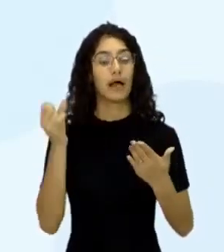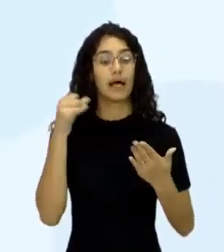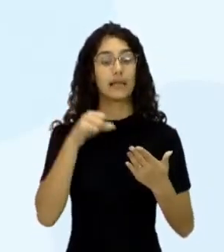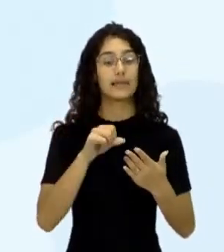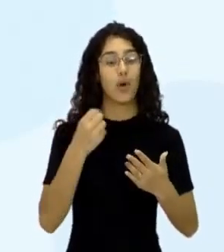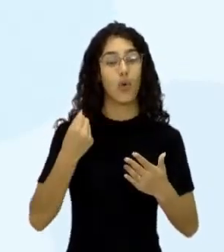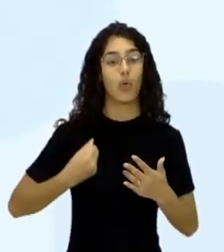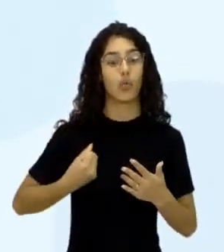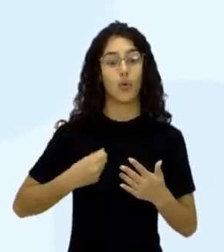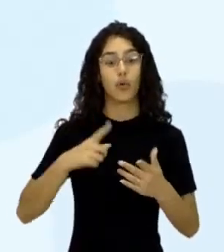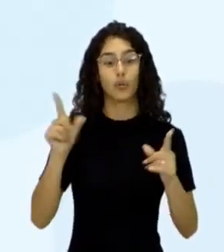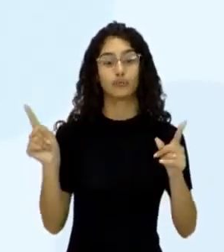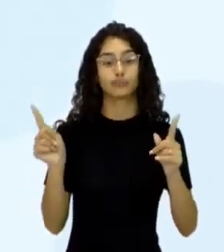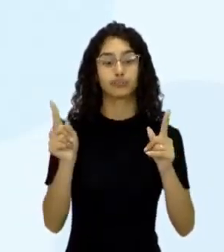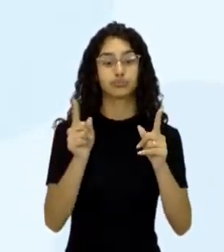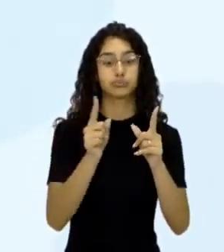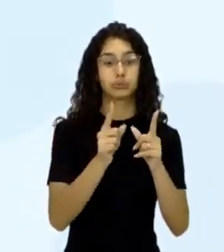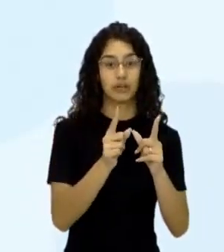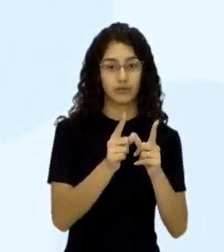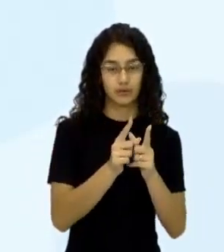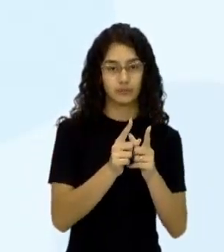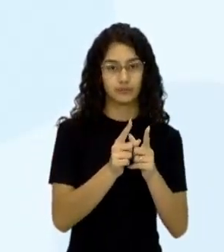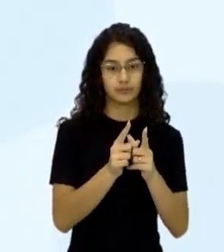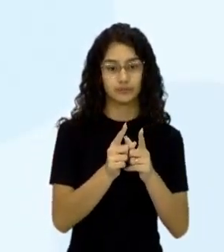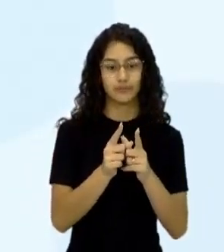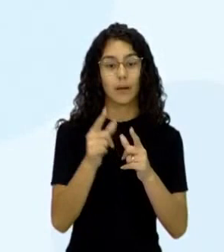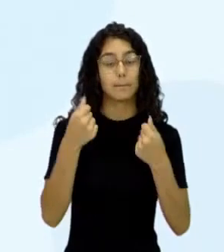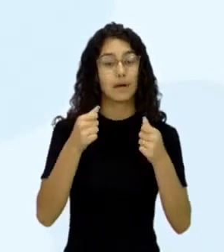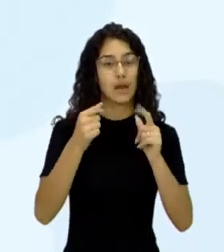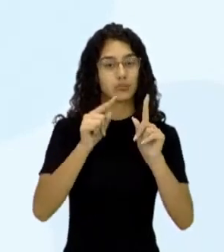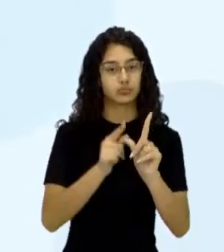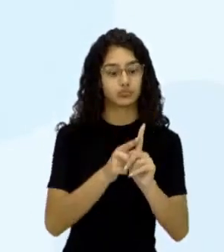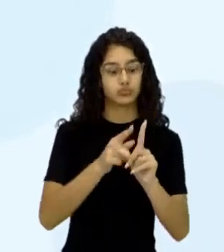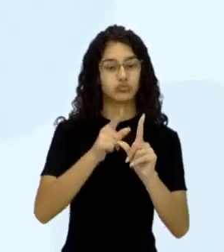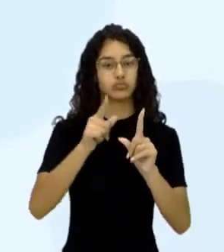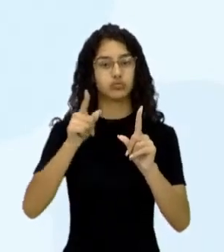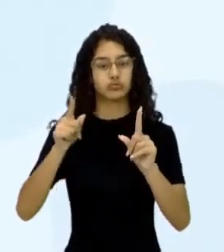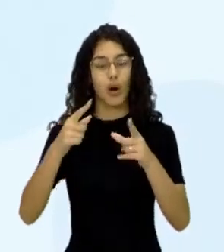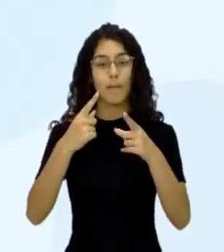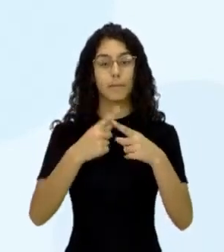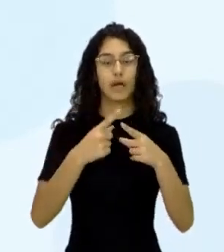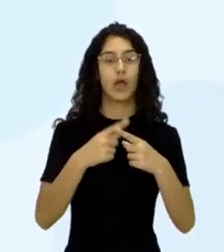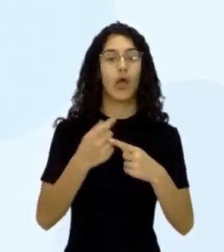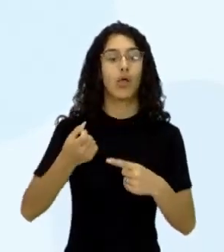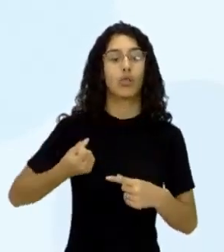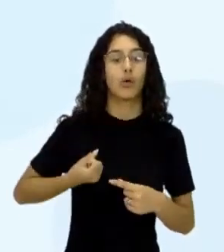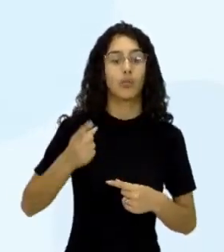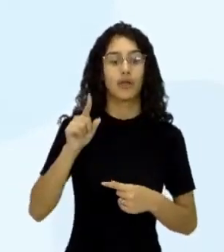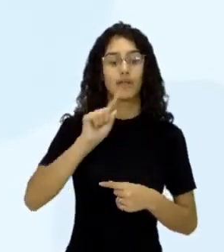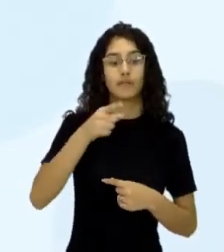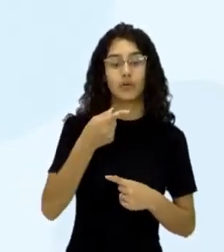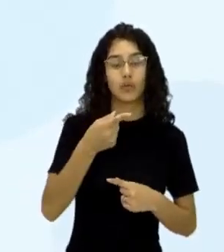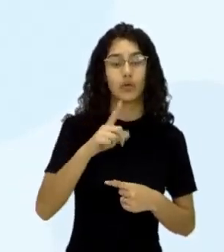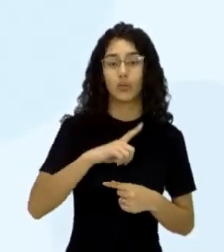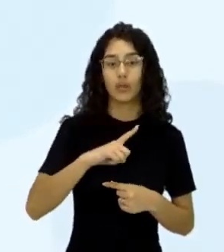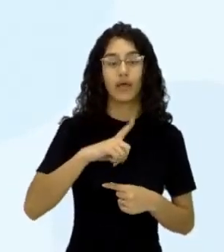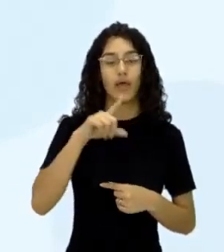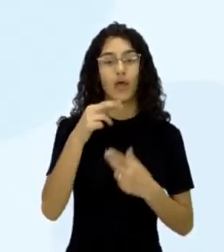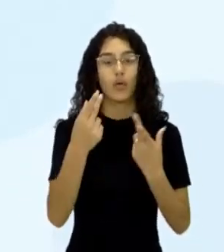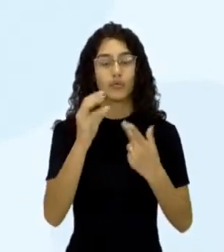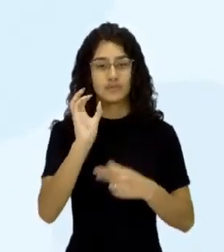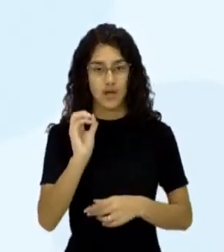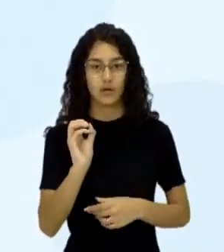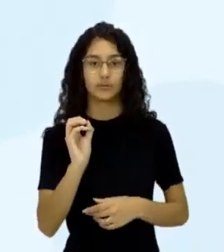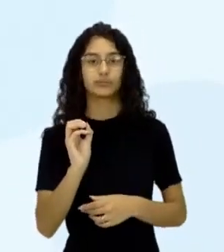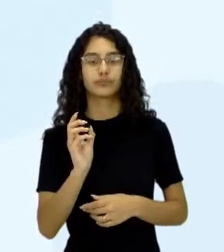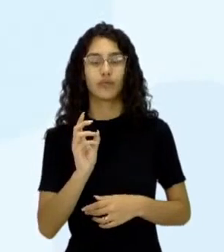número reduziu, a potência deve aumentar. Porque o número que tá sem vírgula é como se ele tivesse um zero. Então,